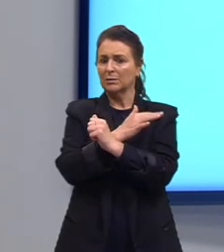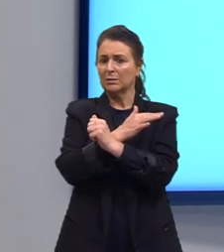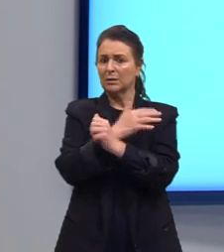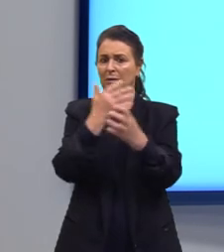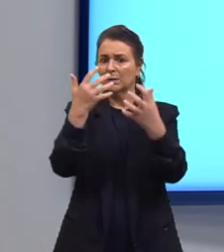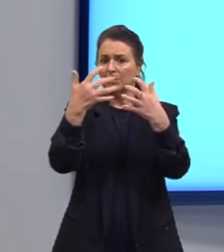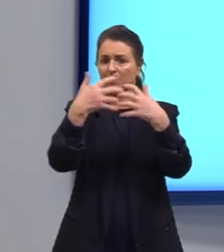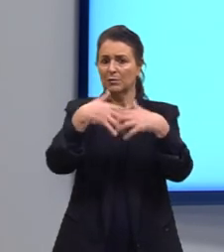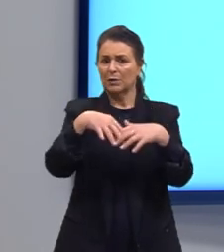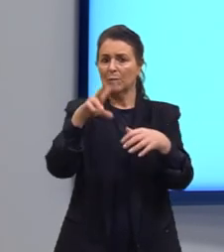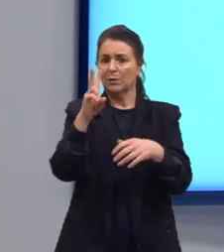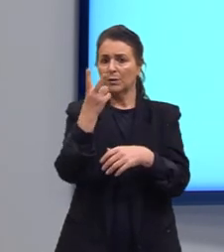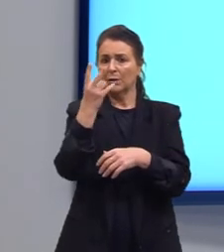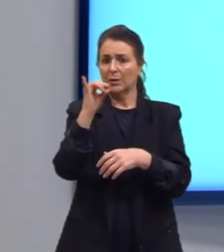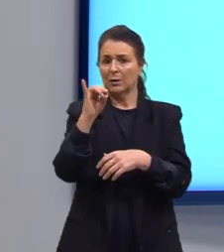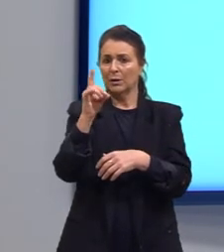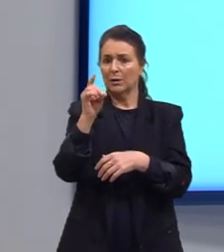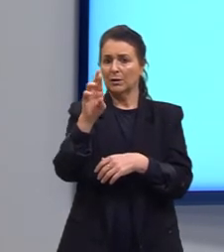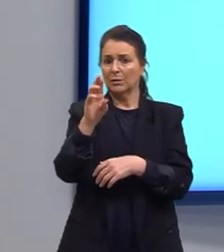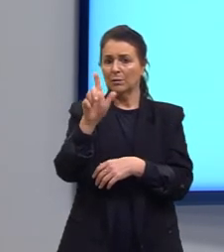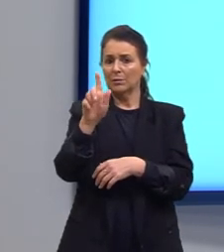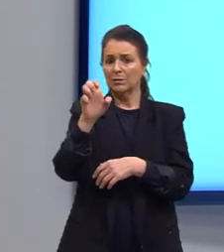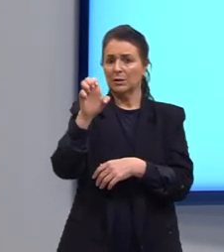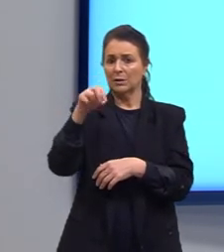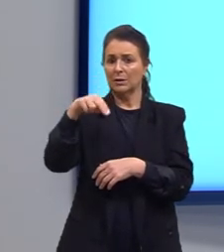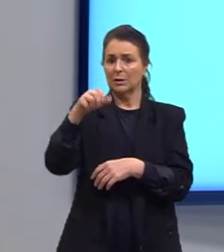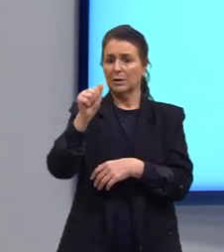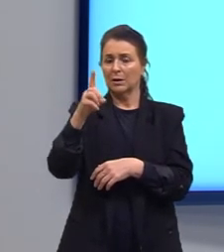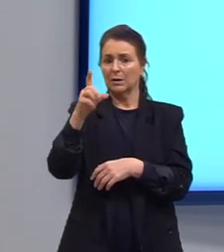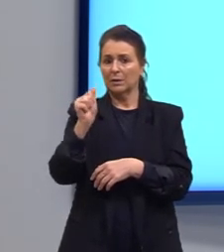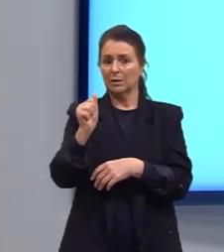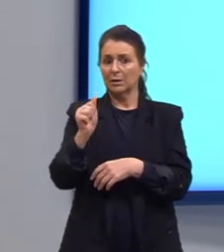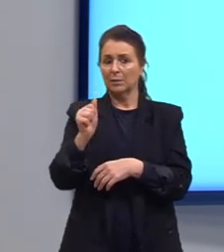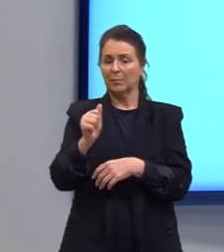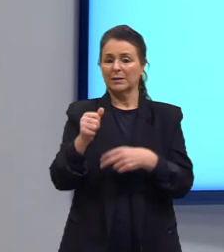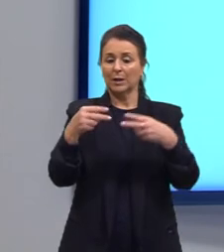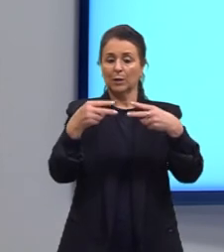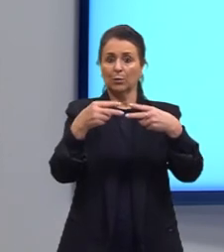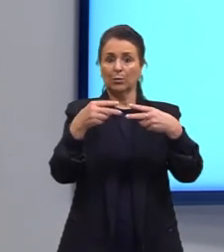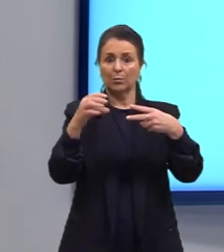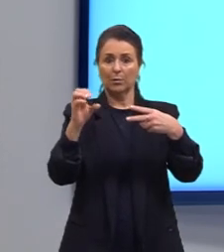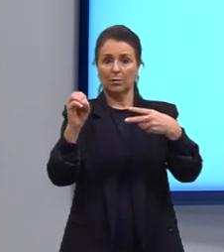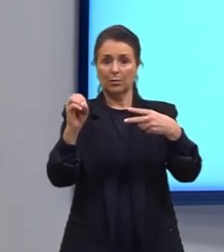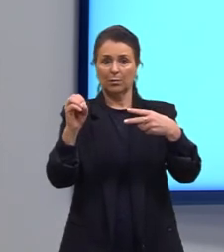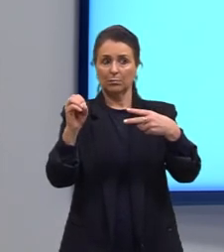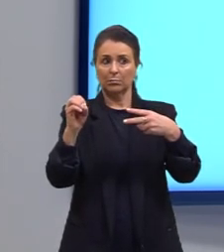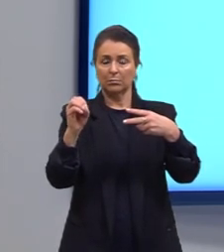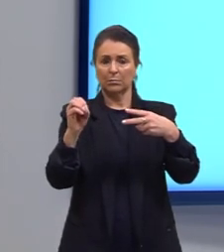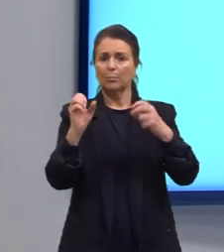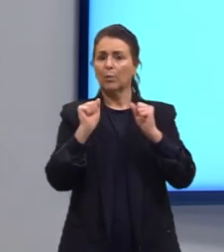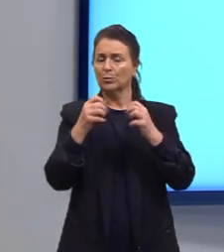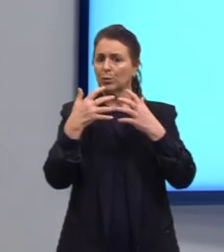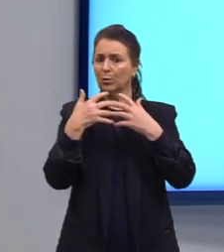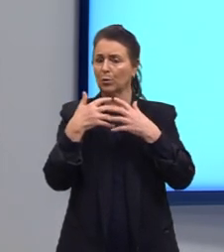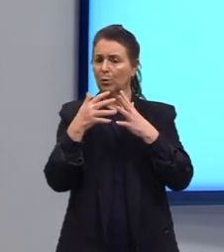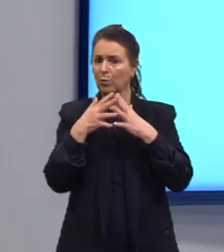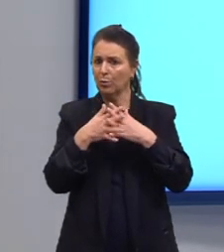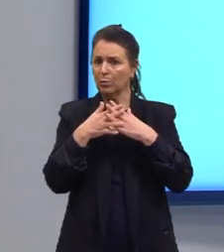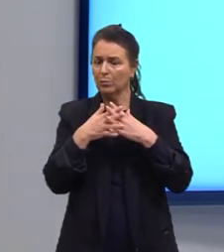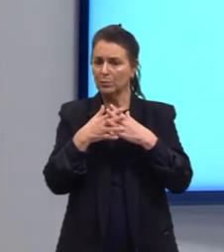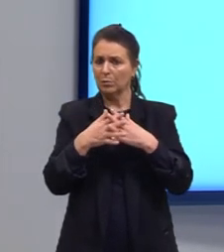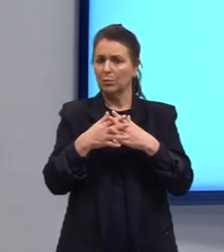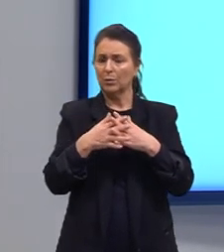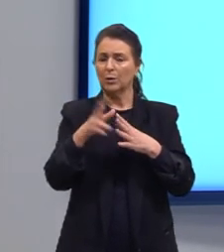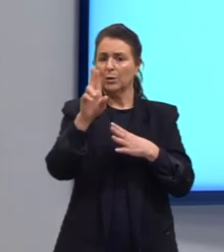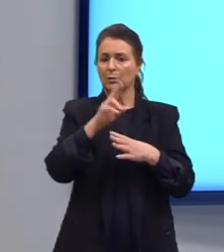nitrogenada mas eu tenho essa dupla aqui eu posso me confundir mas fiquem atentos que se eu usei essa carbonila